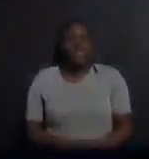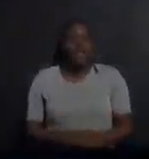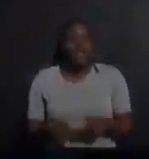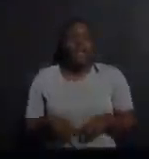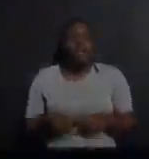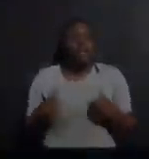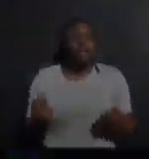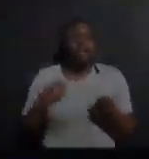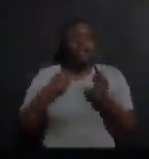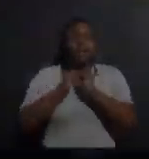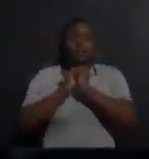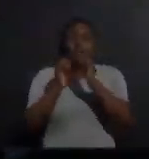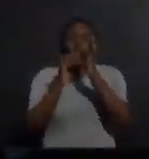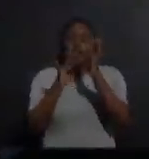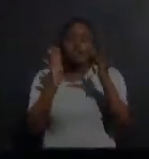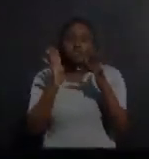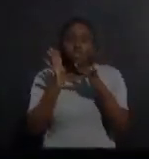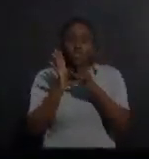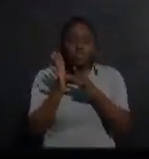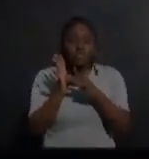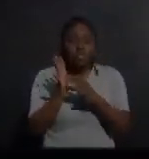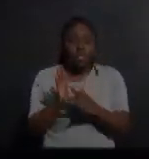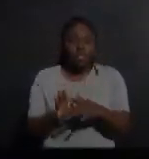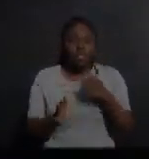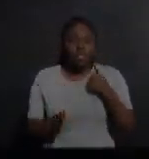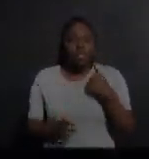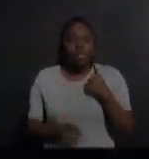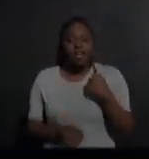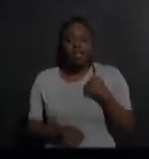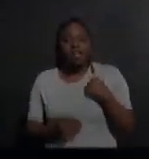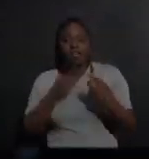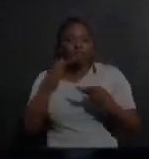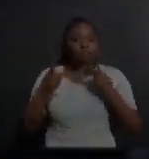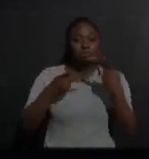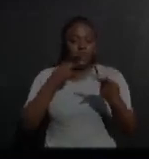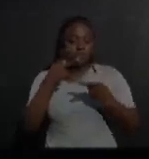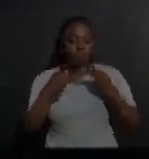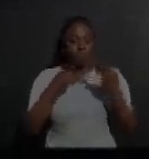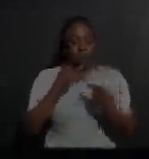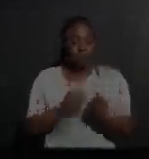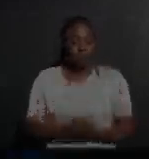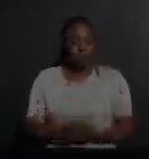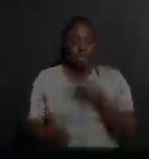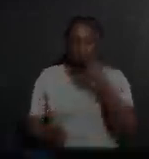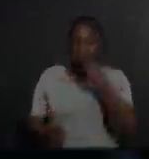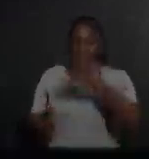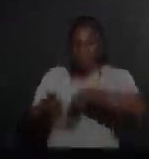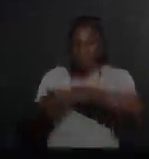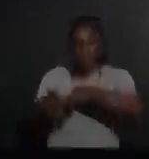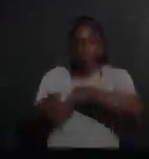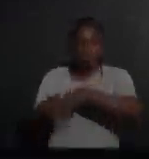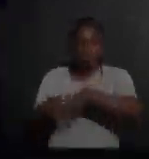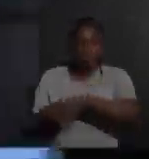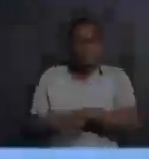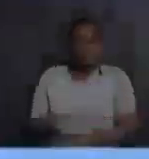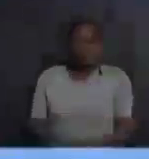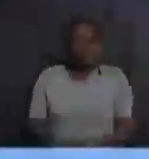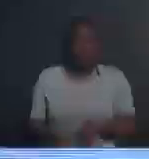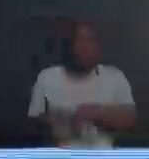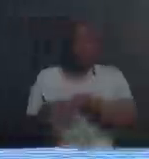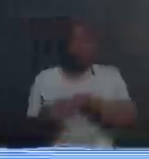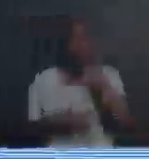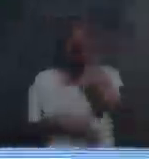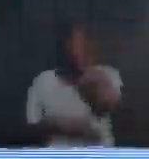assunto, Jesus. Eu fui até fazer o assunto ser o que eu queria. Vamos falar de futebol. Um assunto